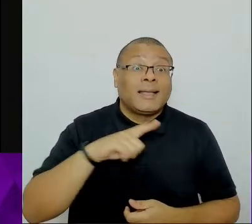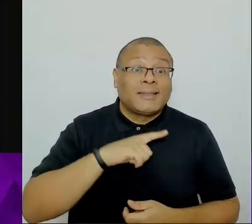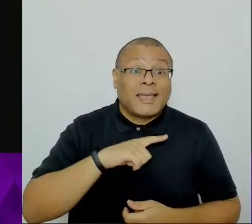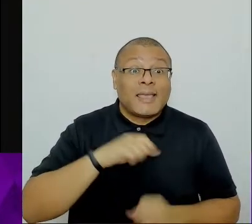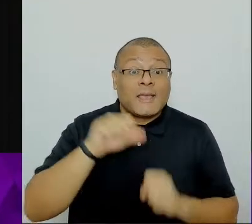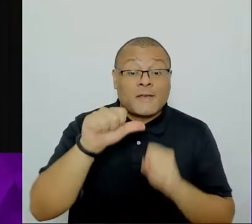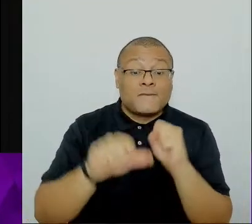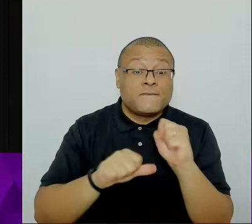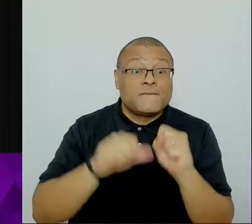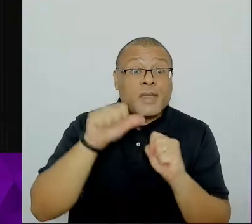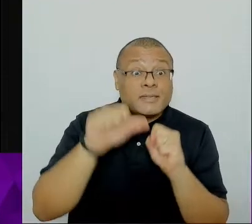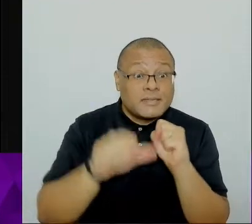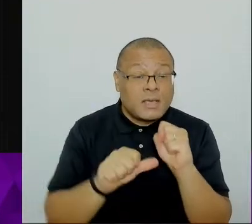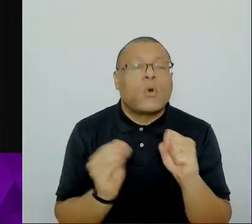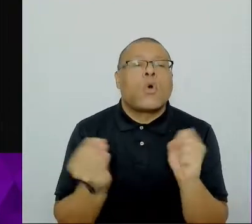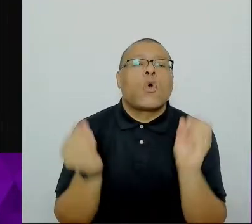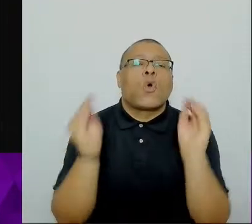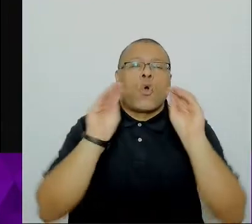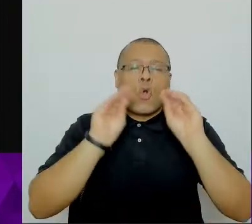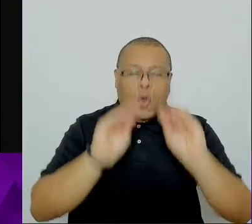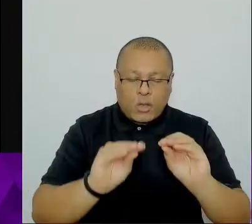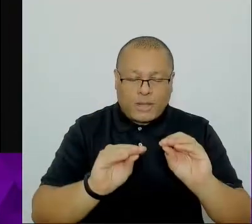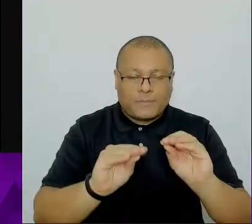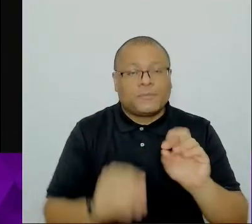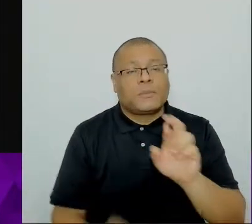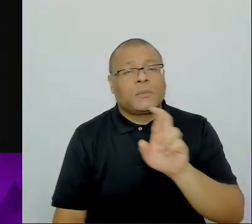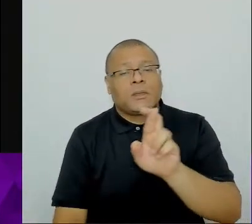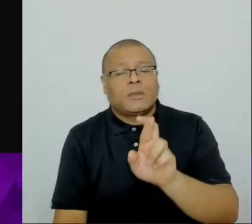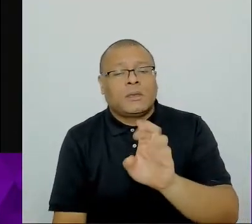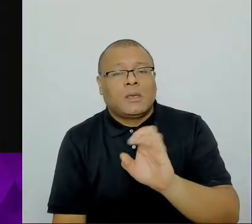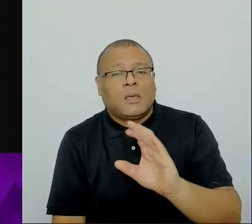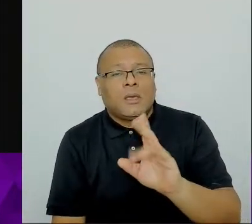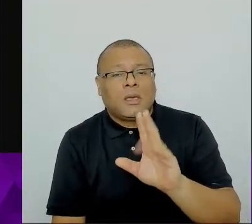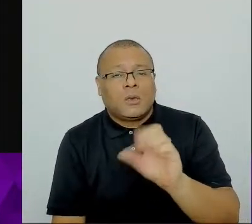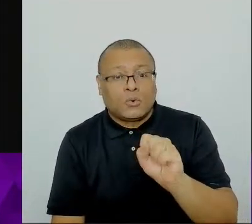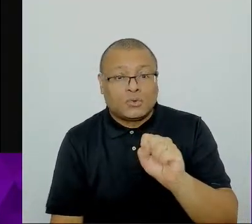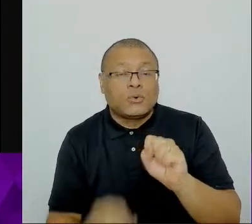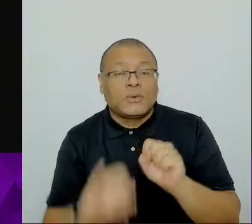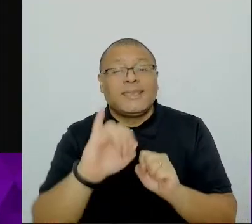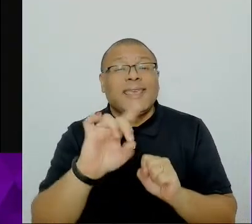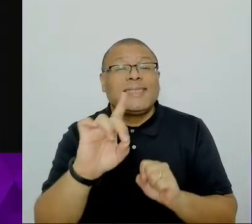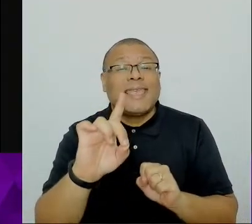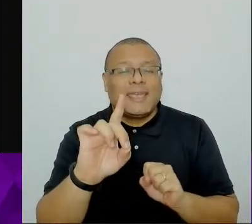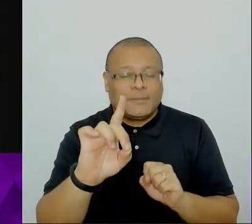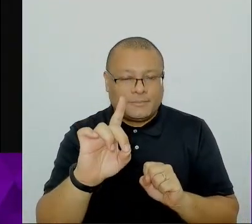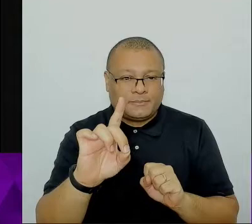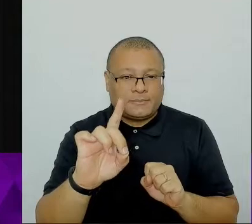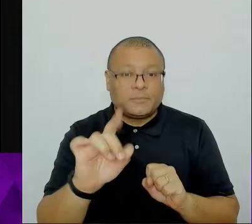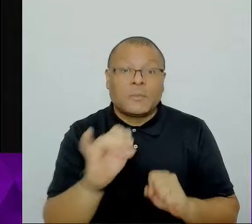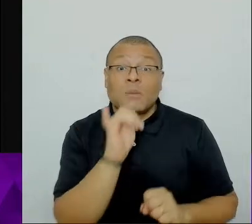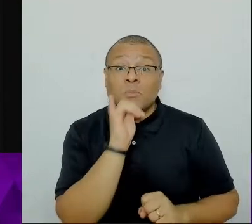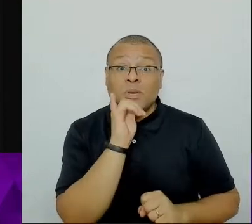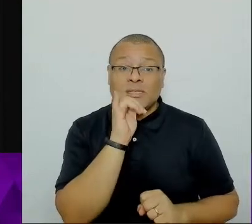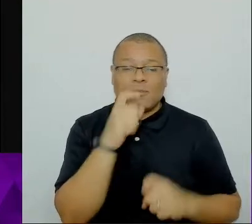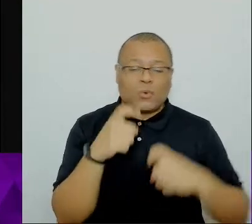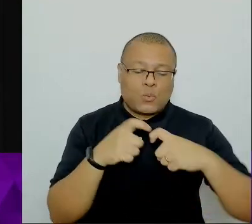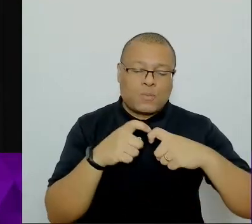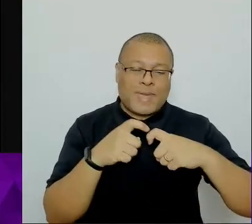API, utilizar a versão, o recurso e o identificador do recurso, que seria o ID dele. Então, por exemplo, nessa API de